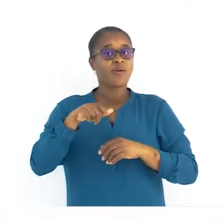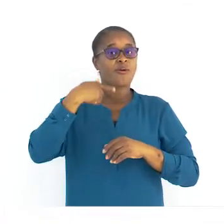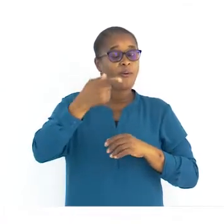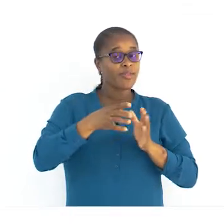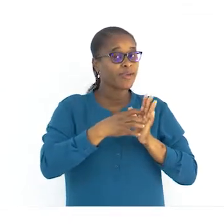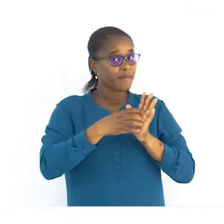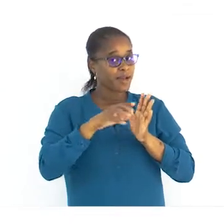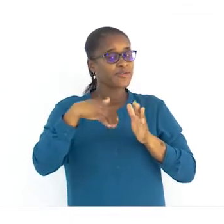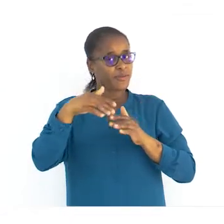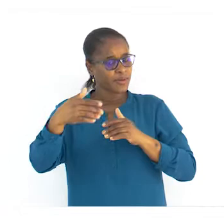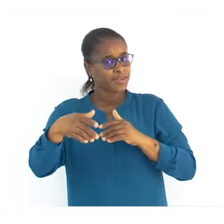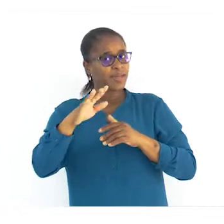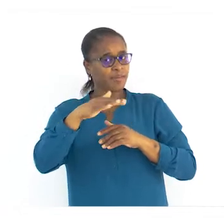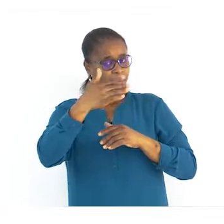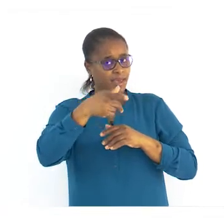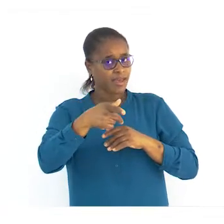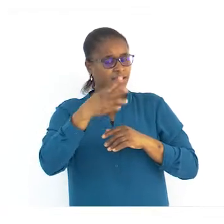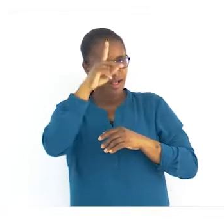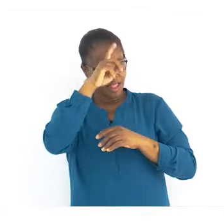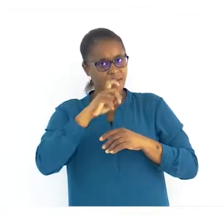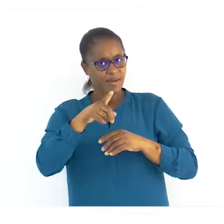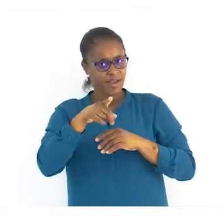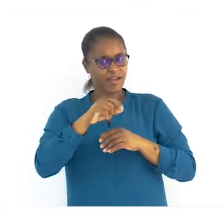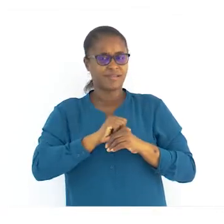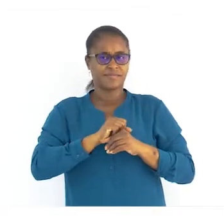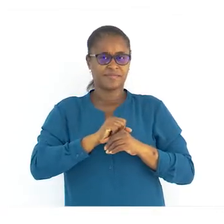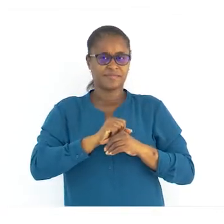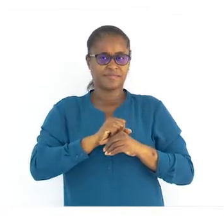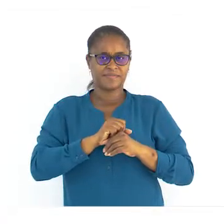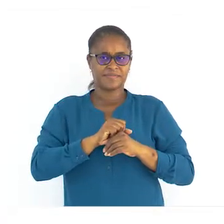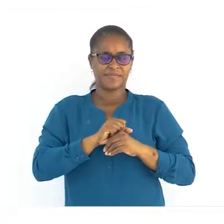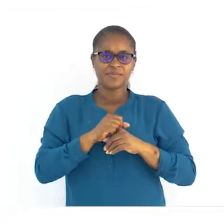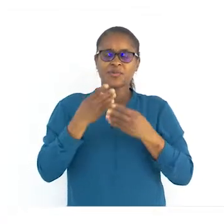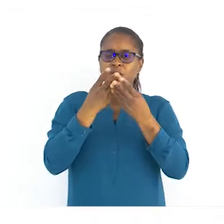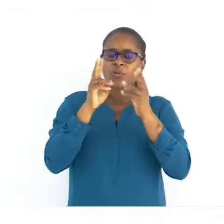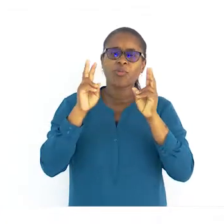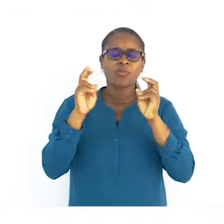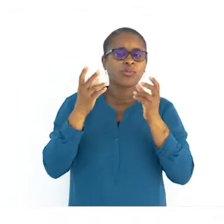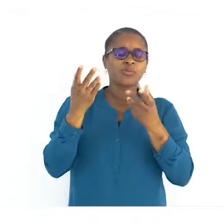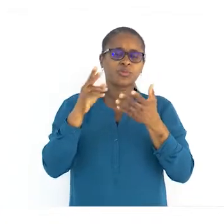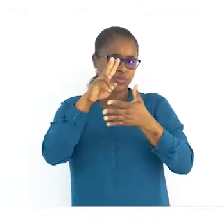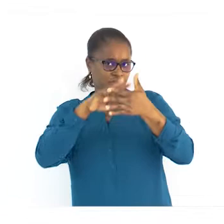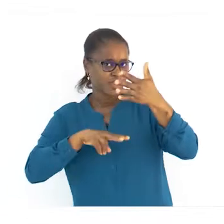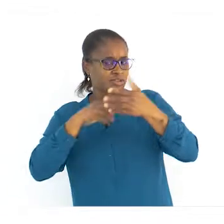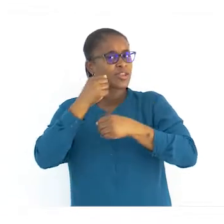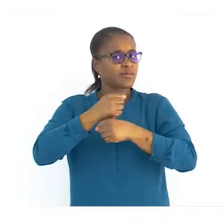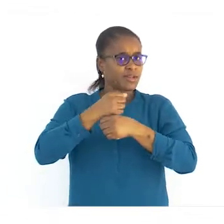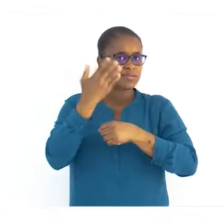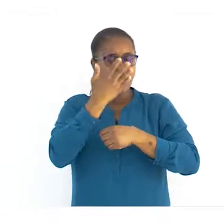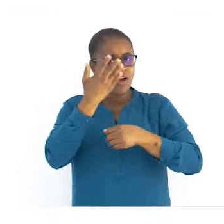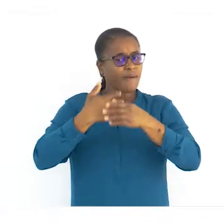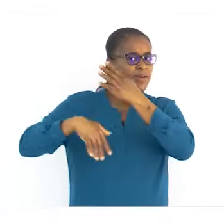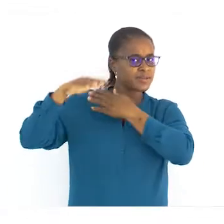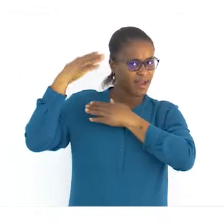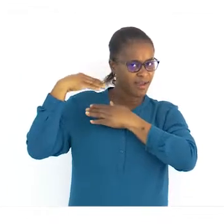imagem, na sequência da primeira, estão a lembrar do conteúdo do texto que trabalhamos na aula passada,